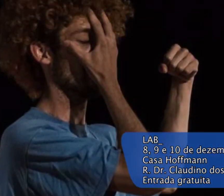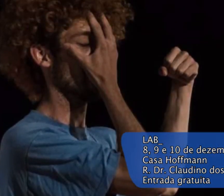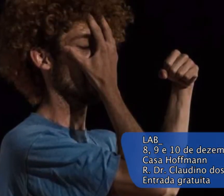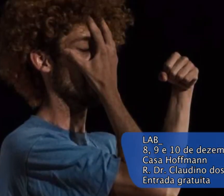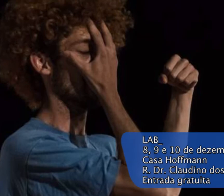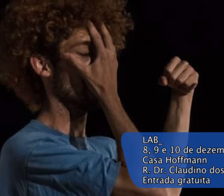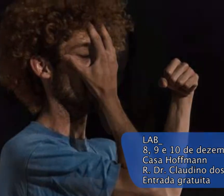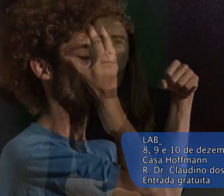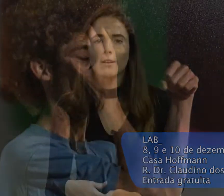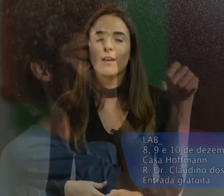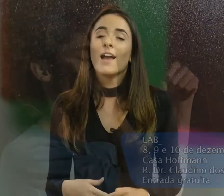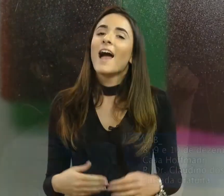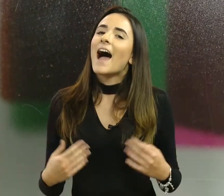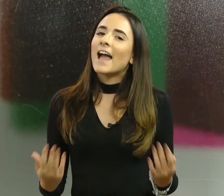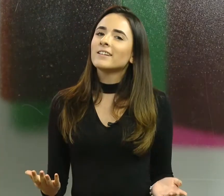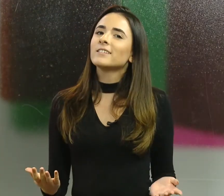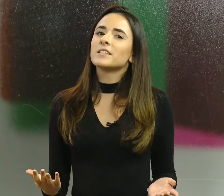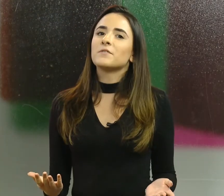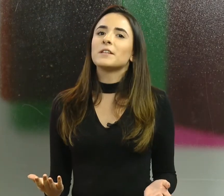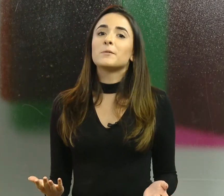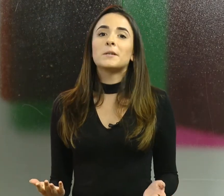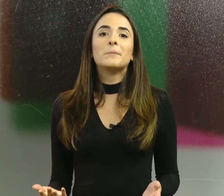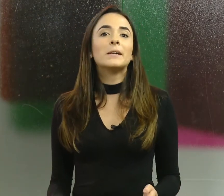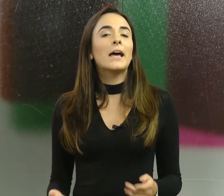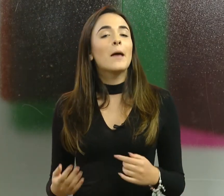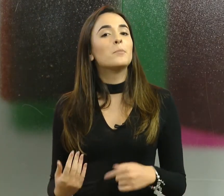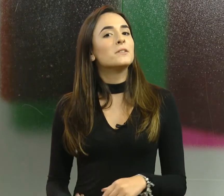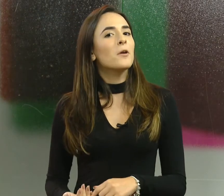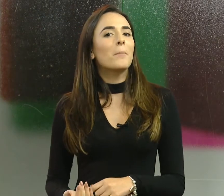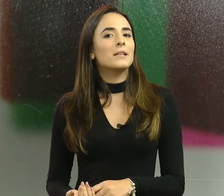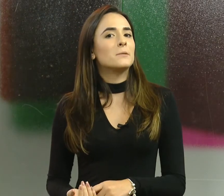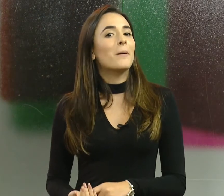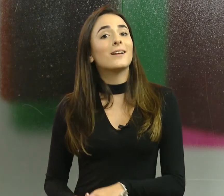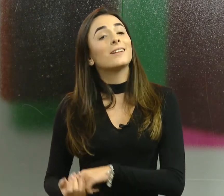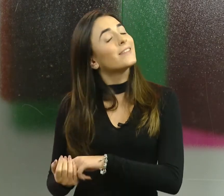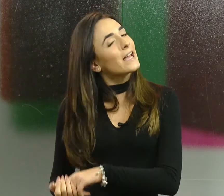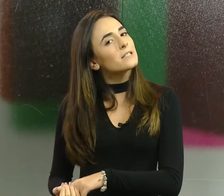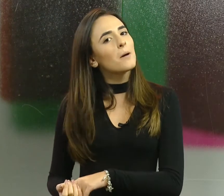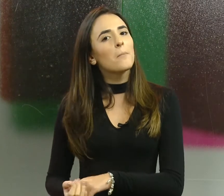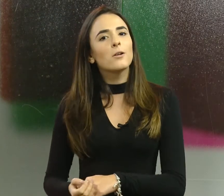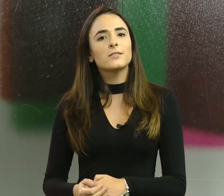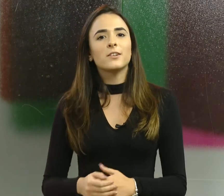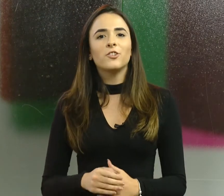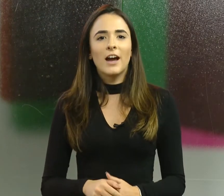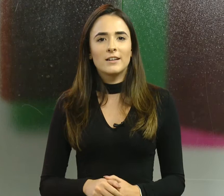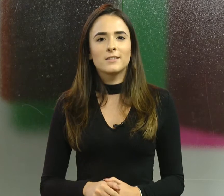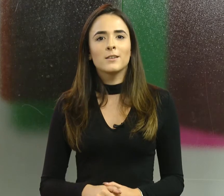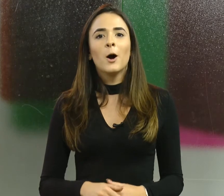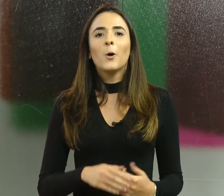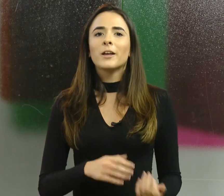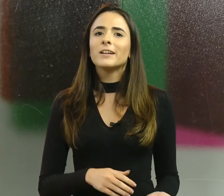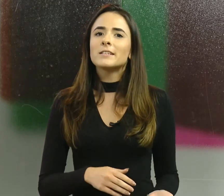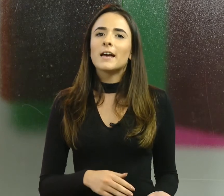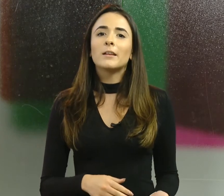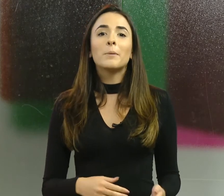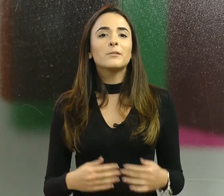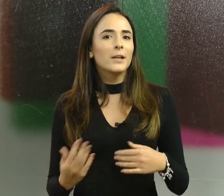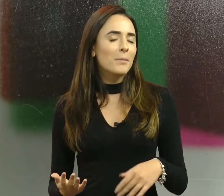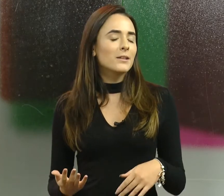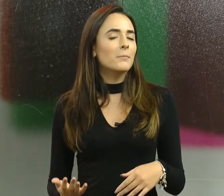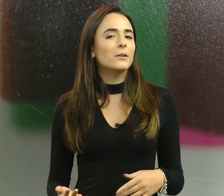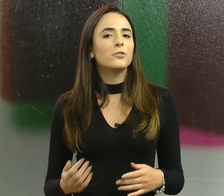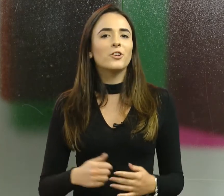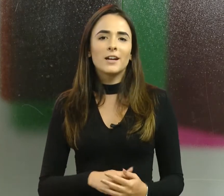entrada é de graça. Ainda nesse final de semana, é possível participar da 10ª Mostra de Artes, organizada